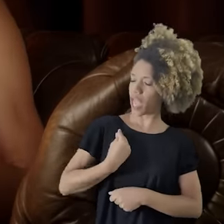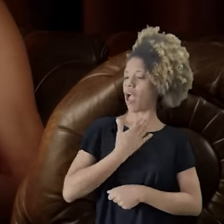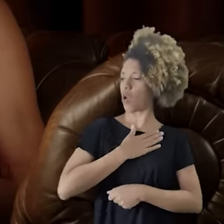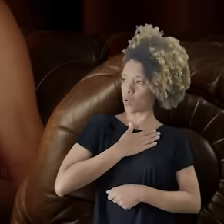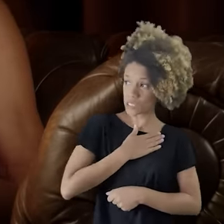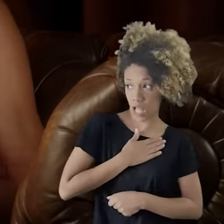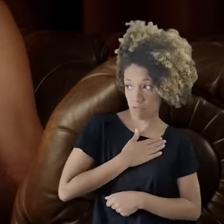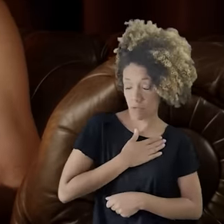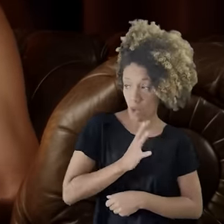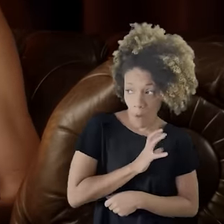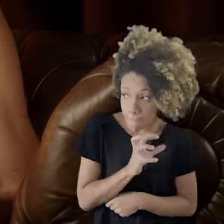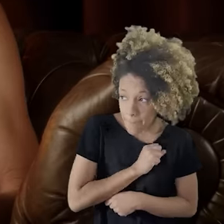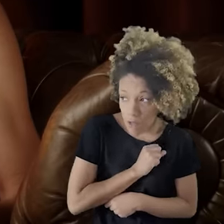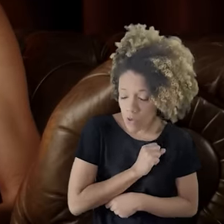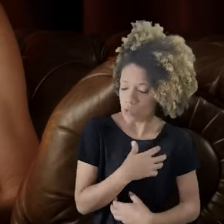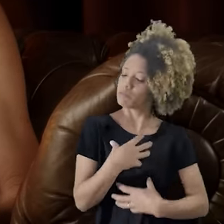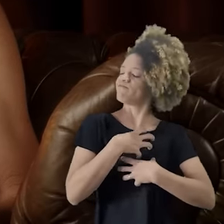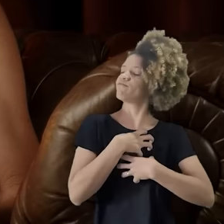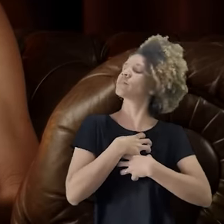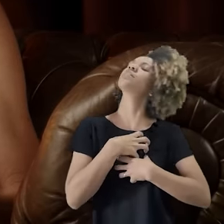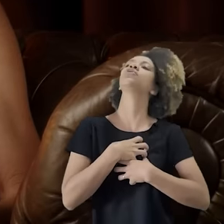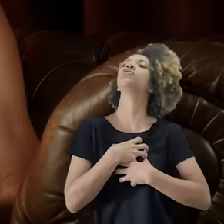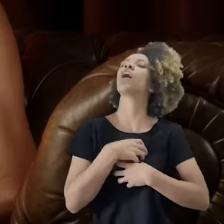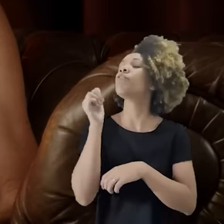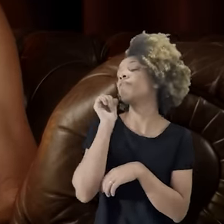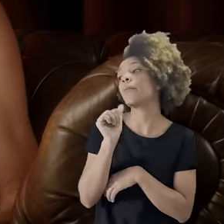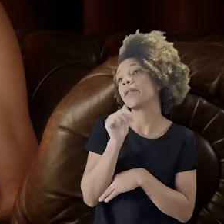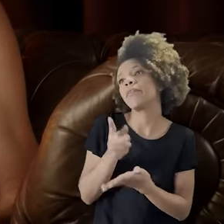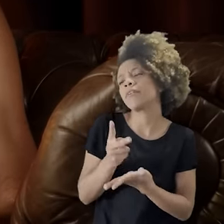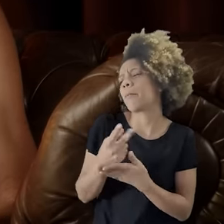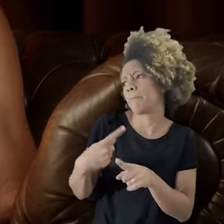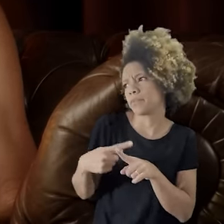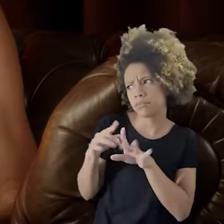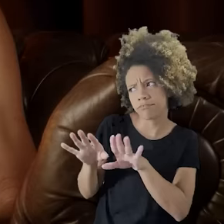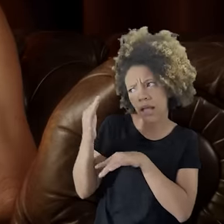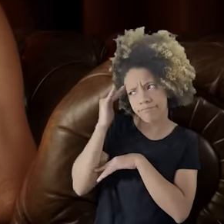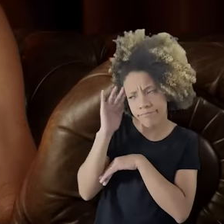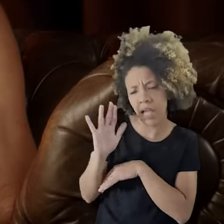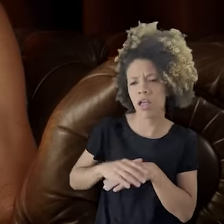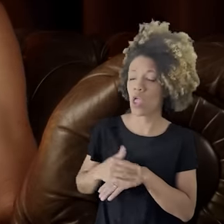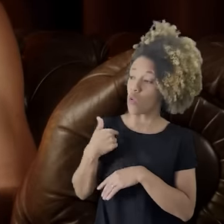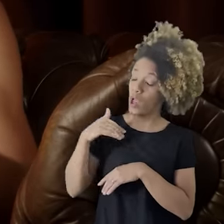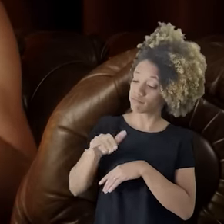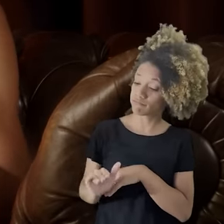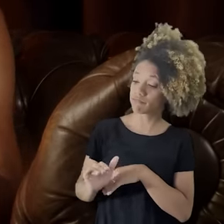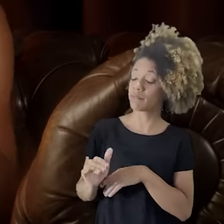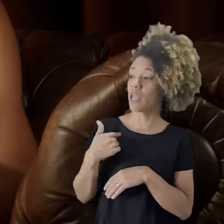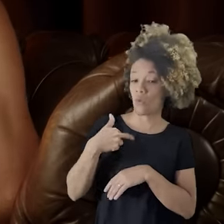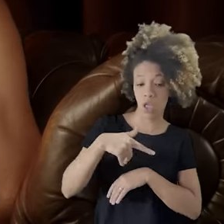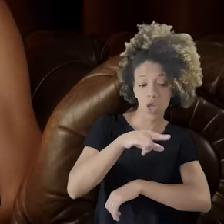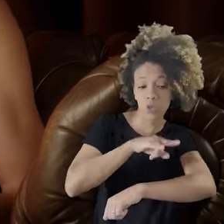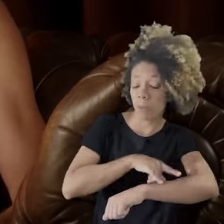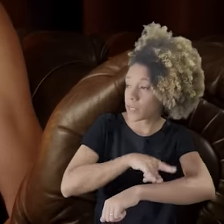eu gostava eu amava quando me sentia feminina sempre para você ter uma ideia desde que eu tinha eu